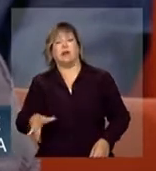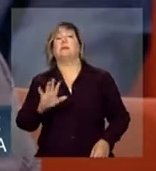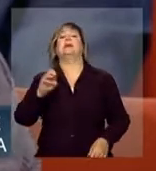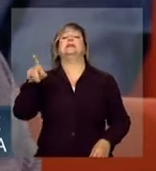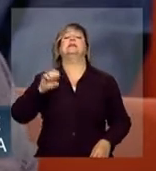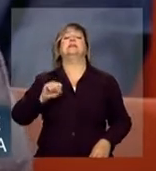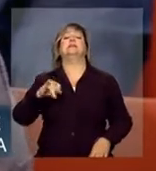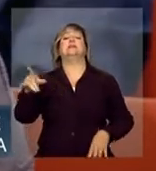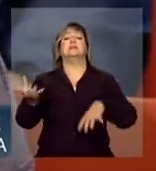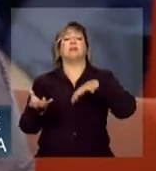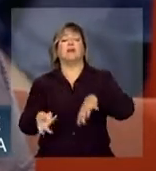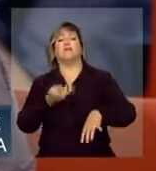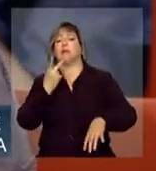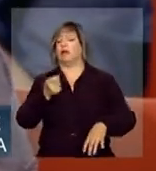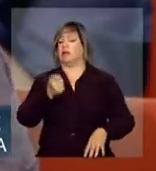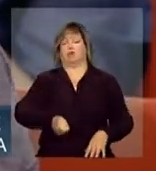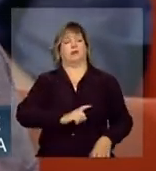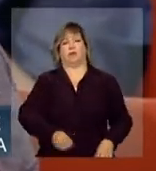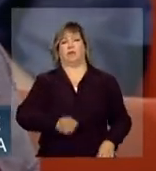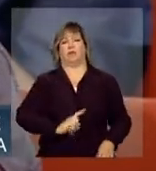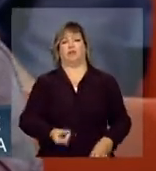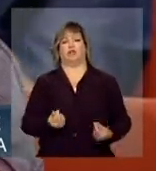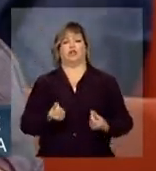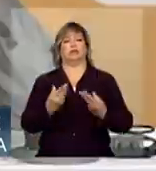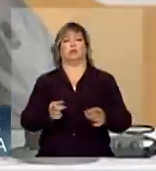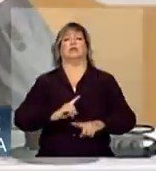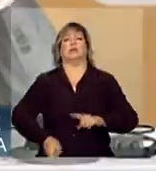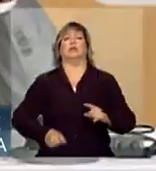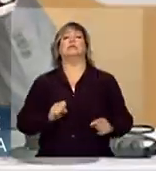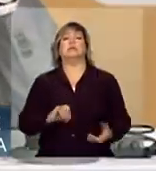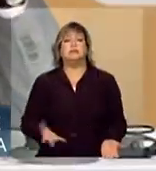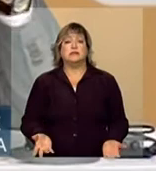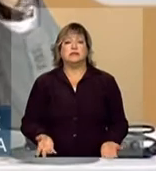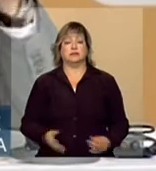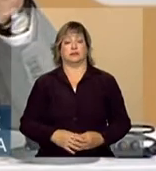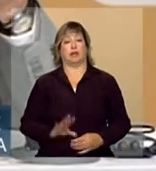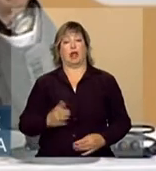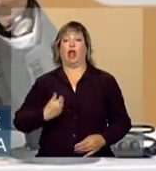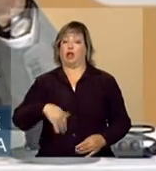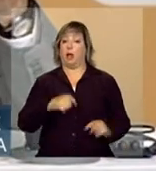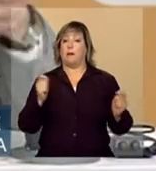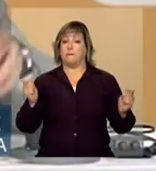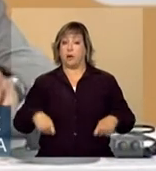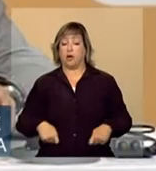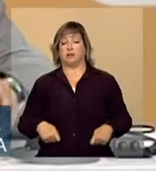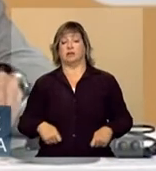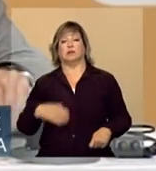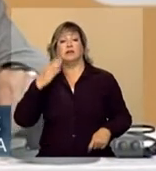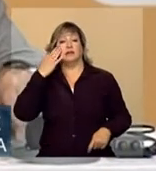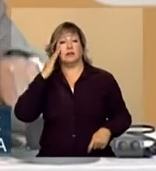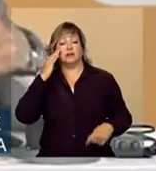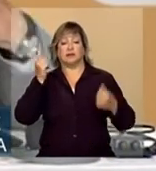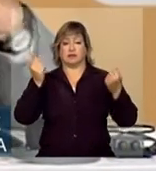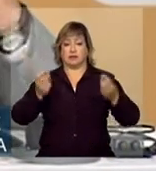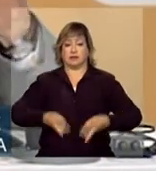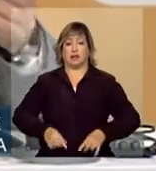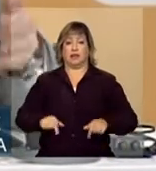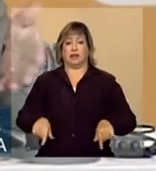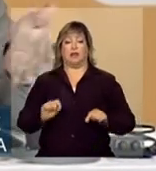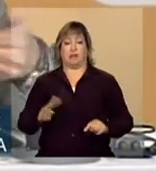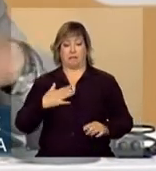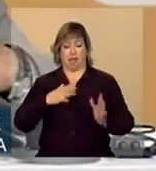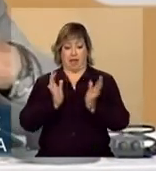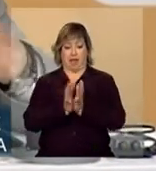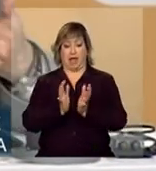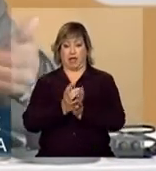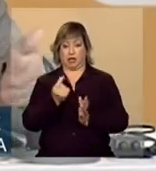negativa de passar essa verba? Olha, nós poderemos entrar aqui numa discussão de interpretação de execução orçamentária. A minha área